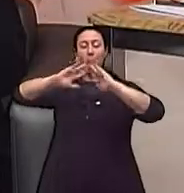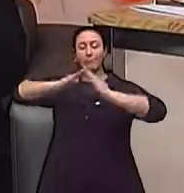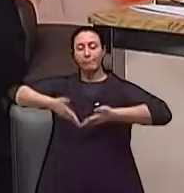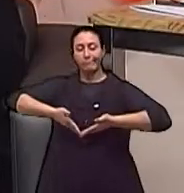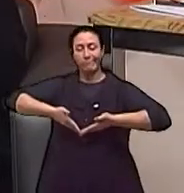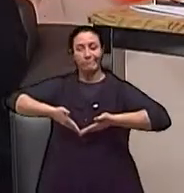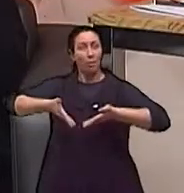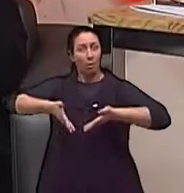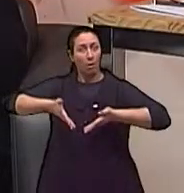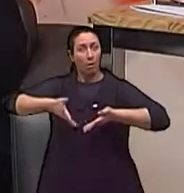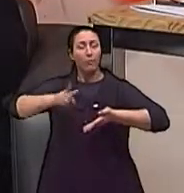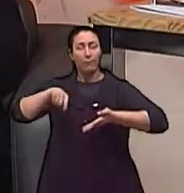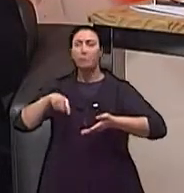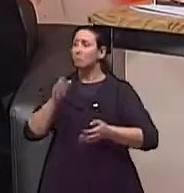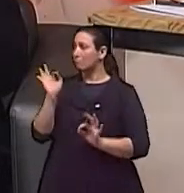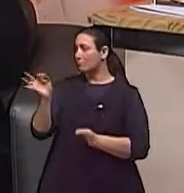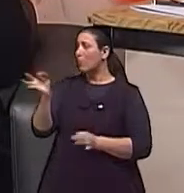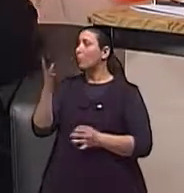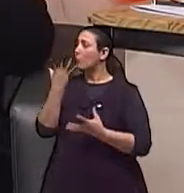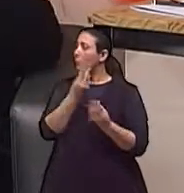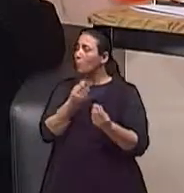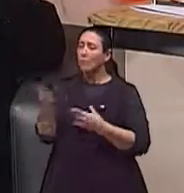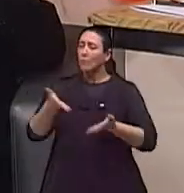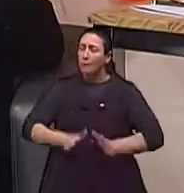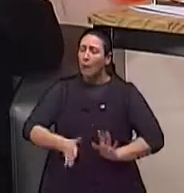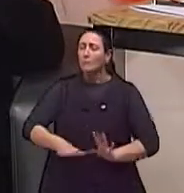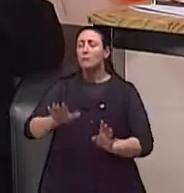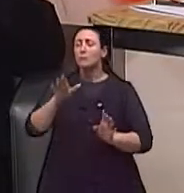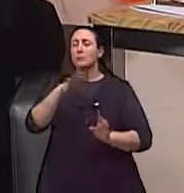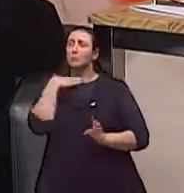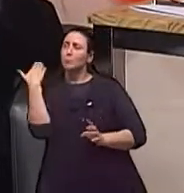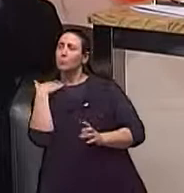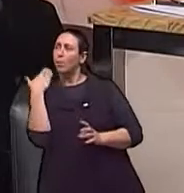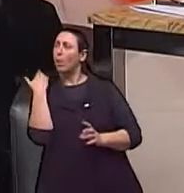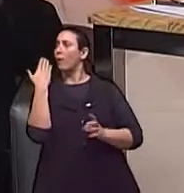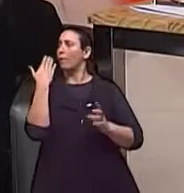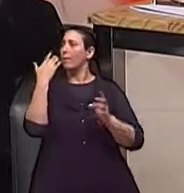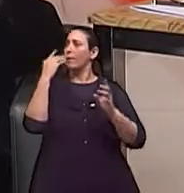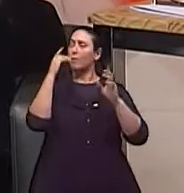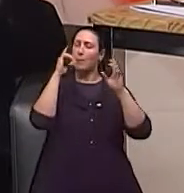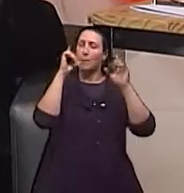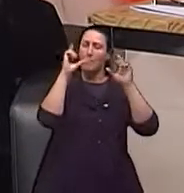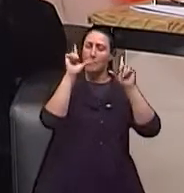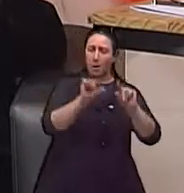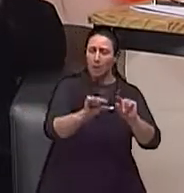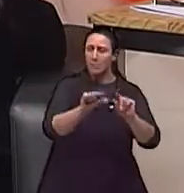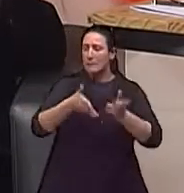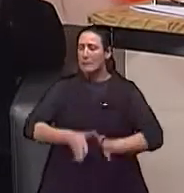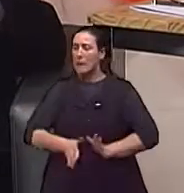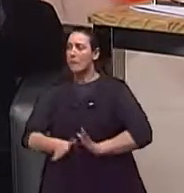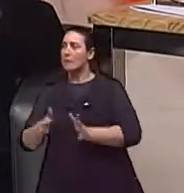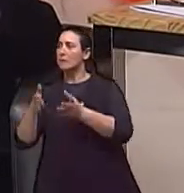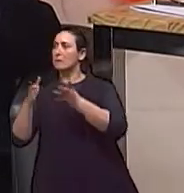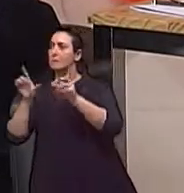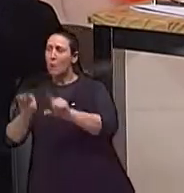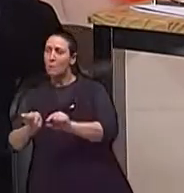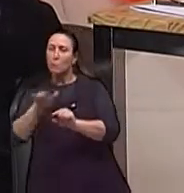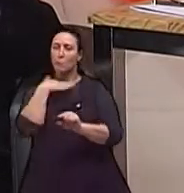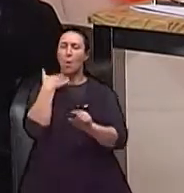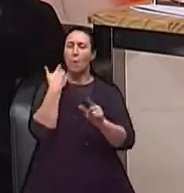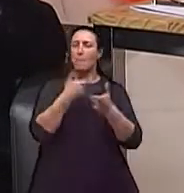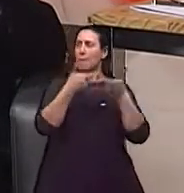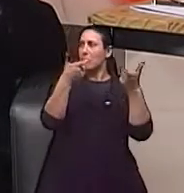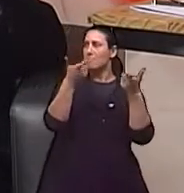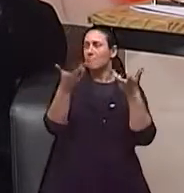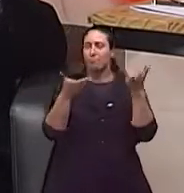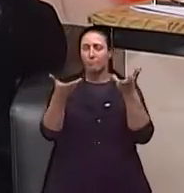menos raramente nas populações na nossa população com mais condições socioeconômicas se tem mais do que um filho